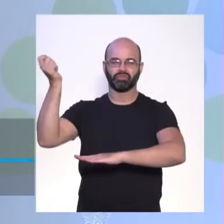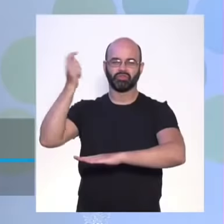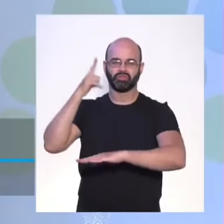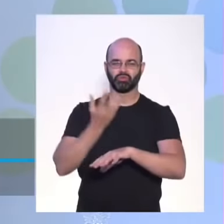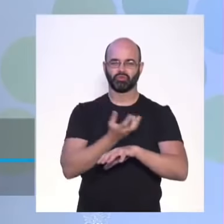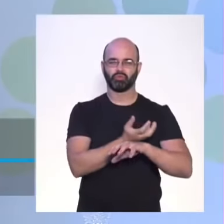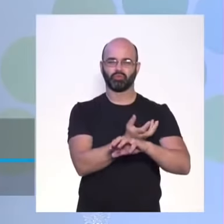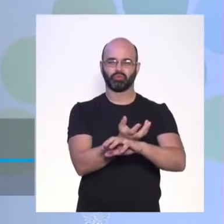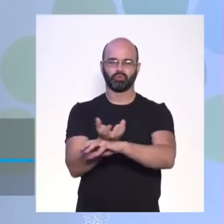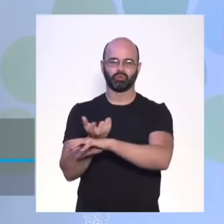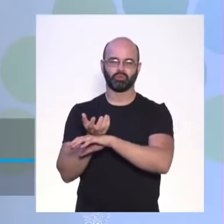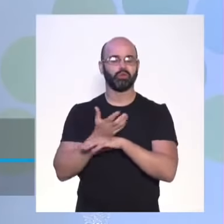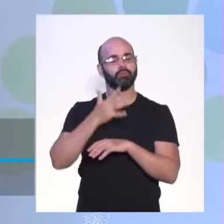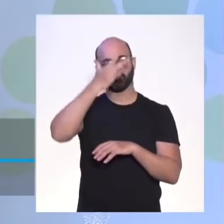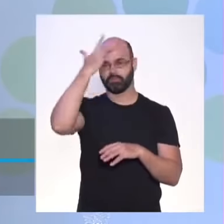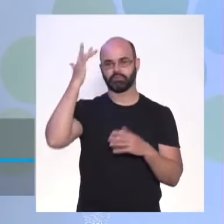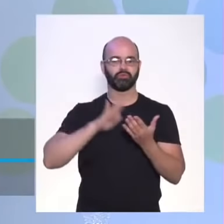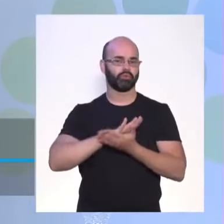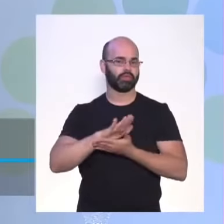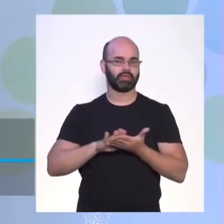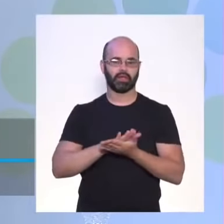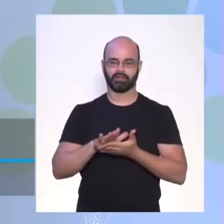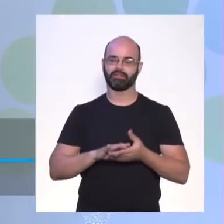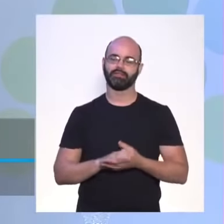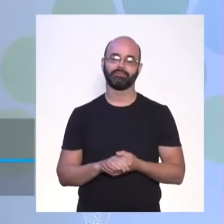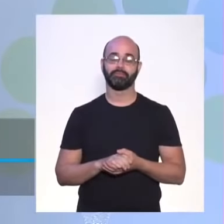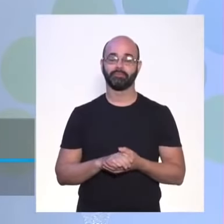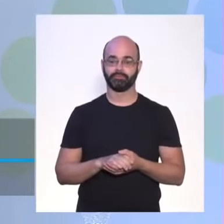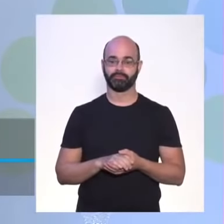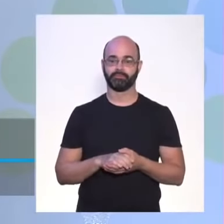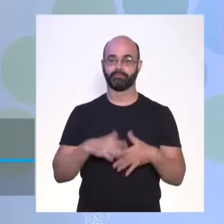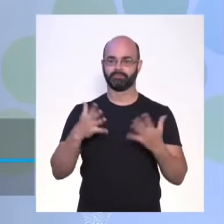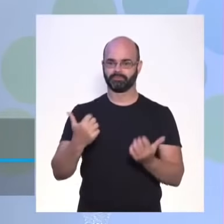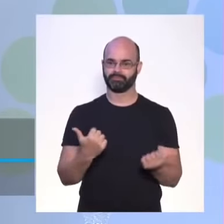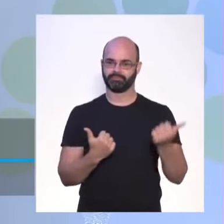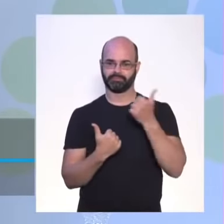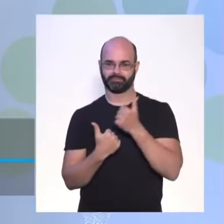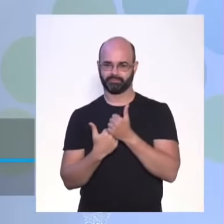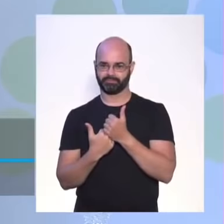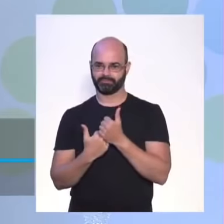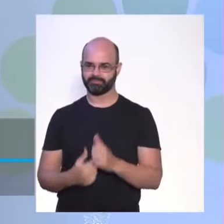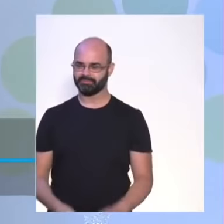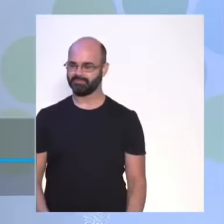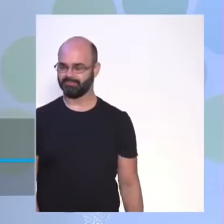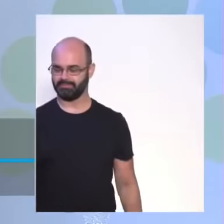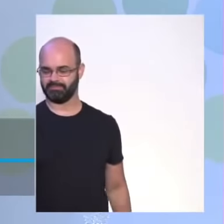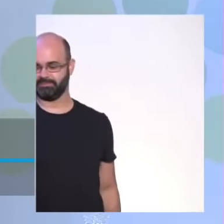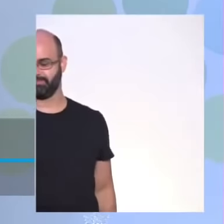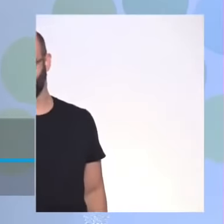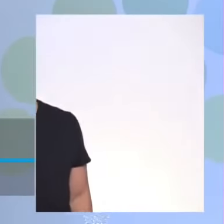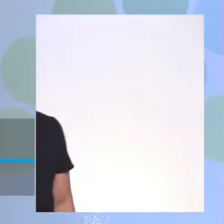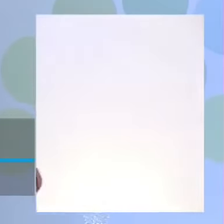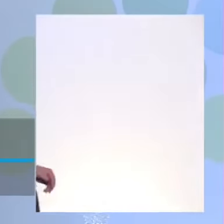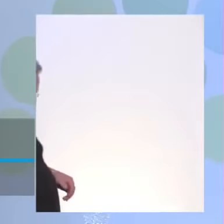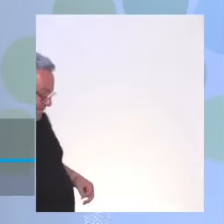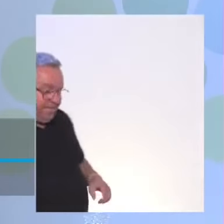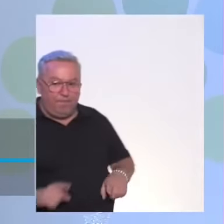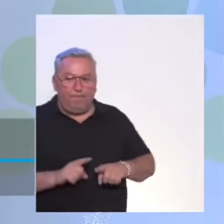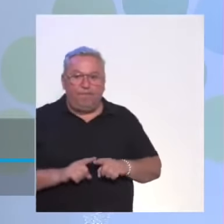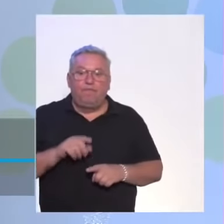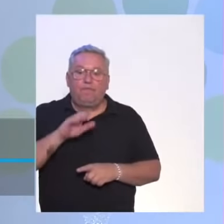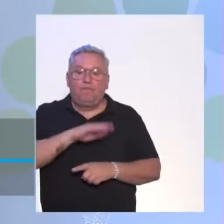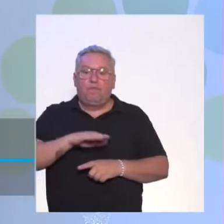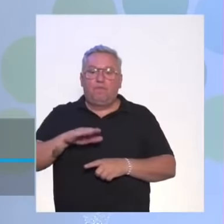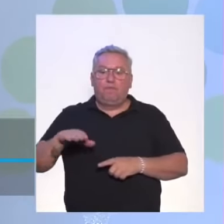e o rei o rei é o primeiro dos donos do mundo que o Pequeno Príncipe encontra no primeiro planeta que ele